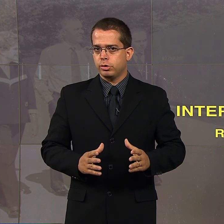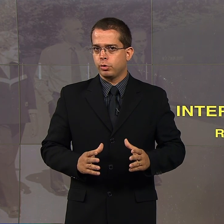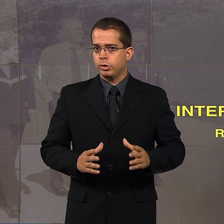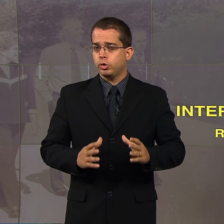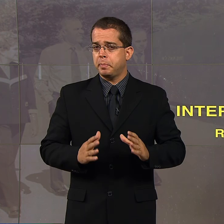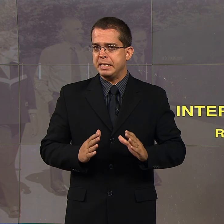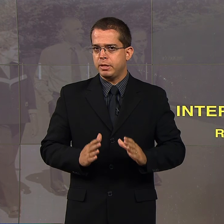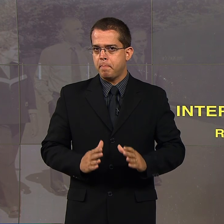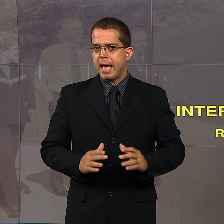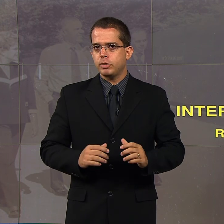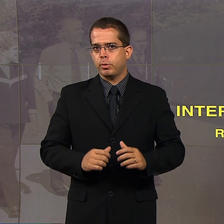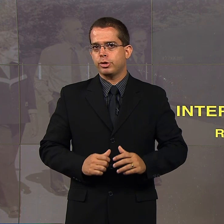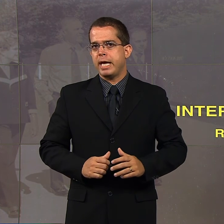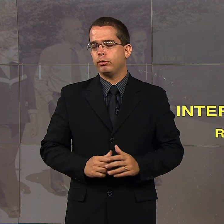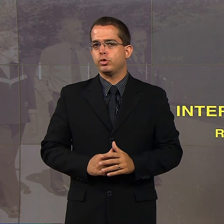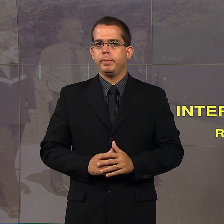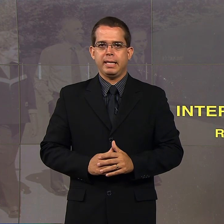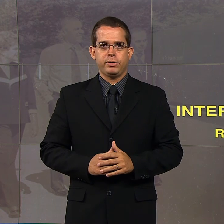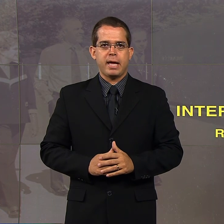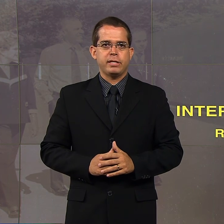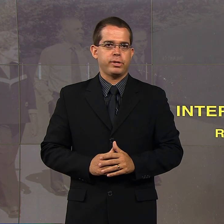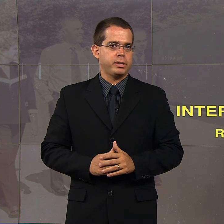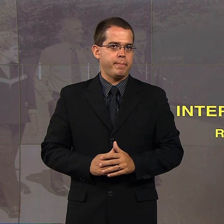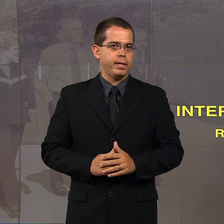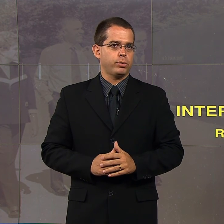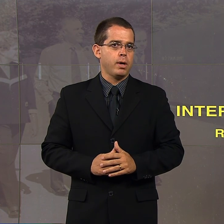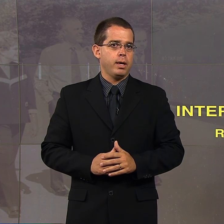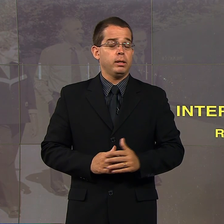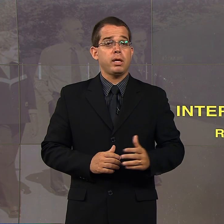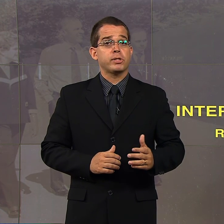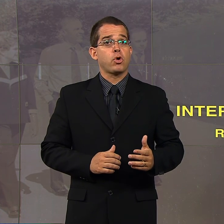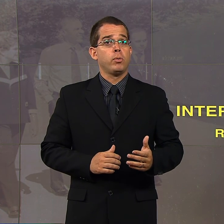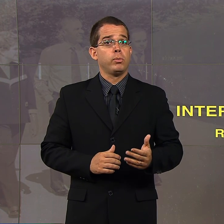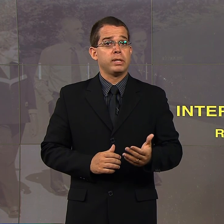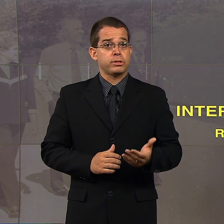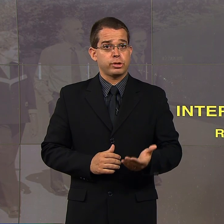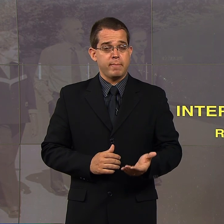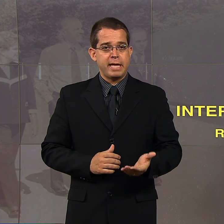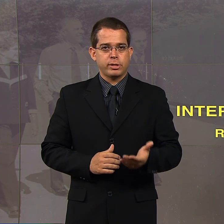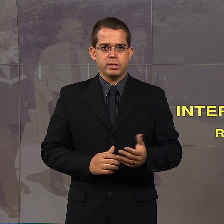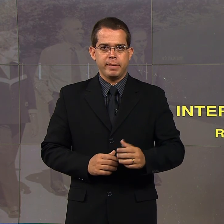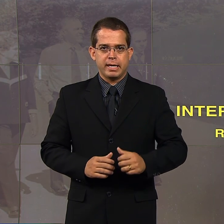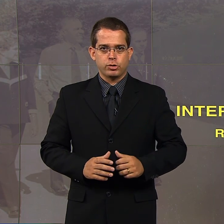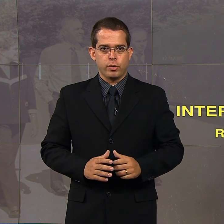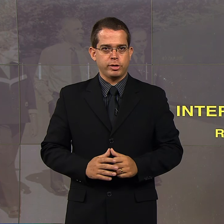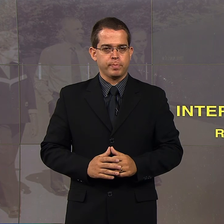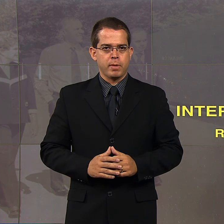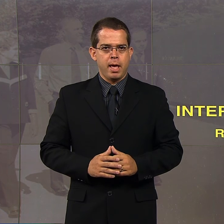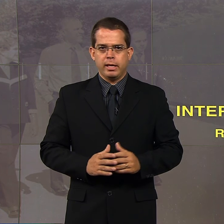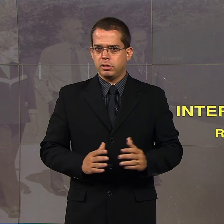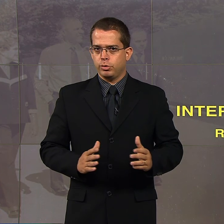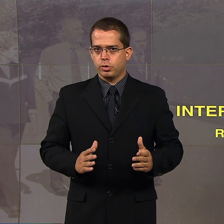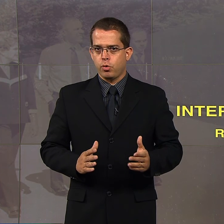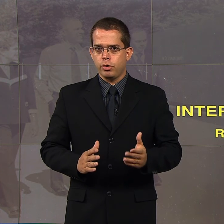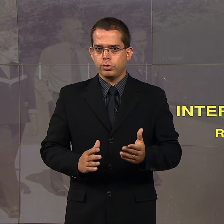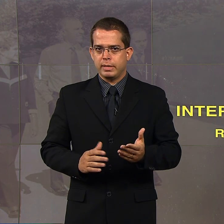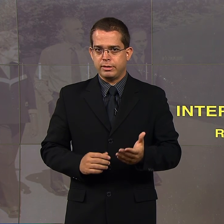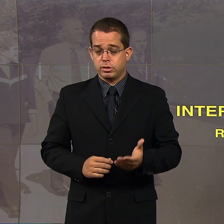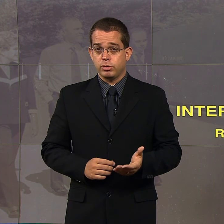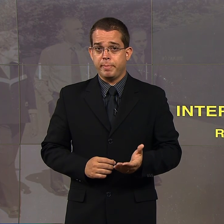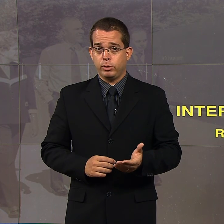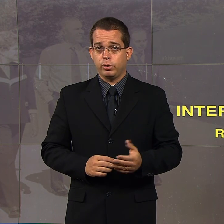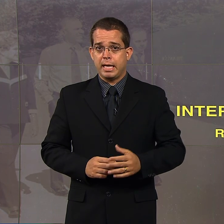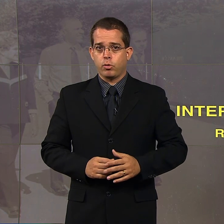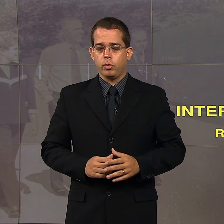encontro discutiu os principais projetos bilaterais em andamento e temas como mudanças climáticas imigrações em seu discurso